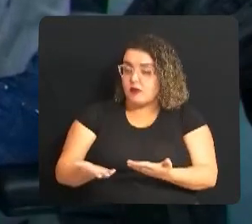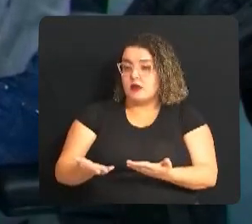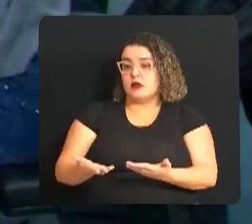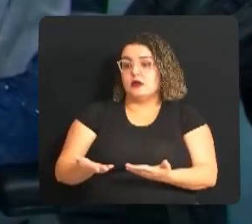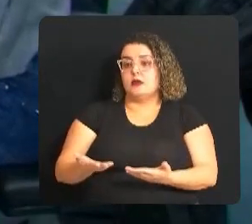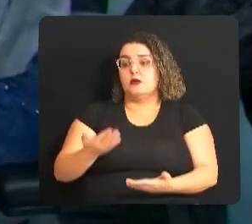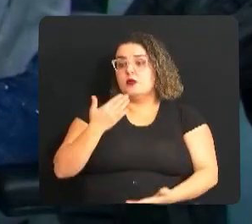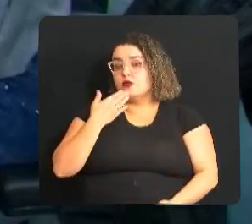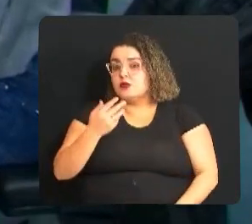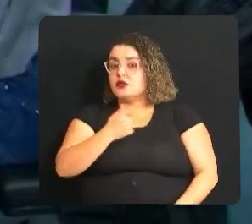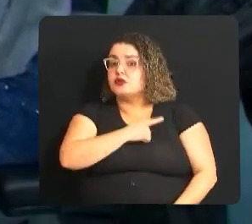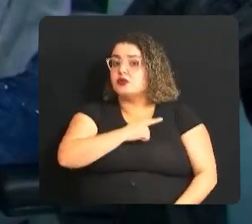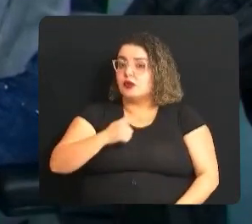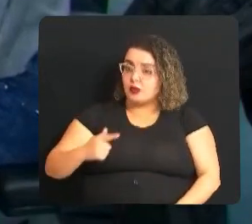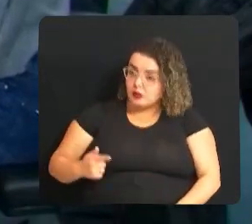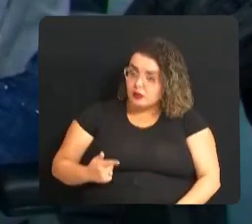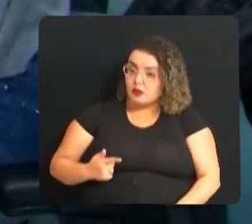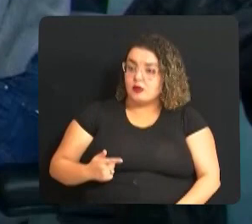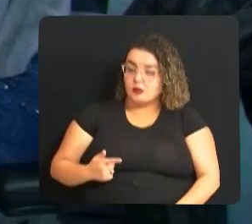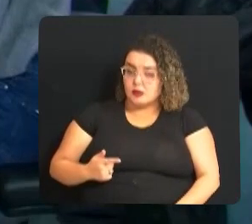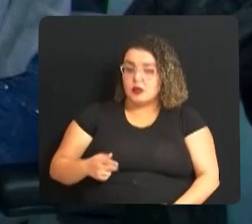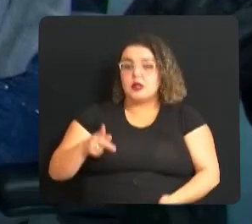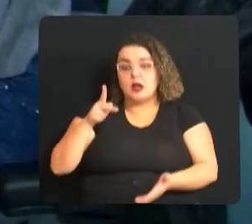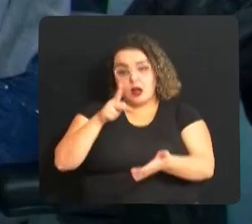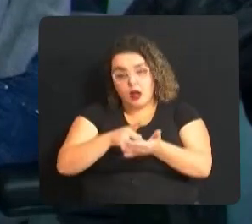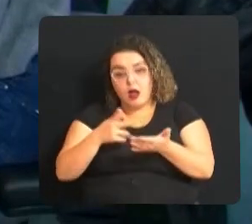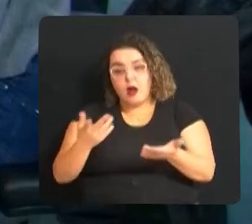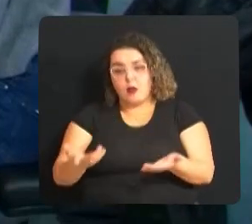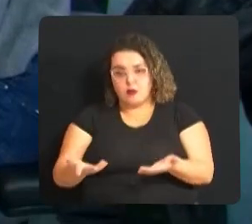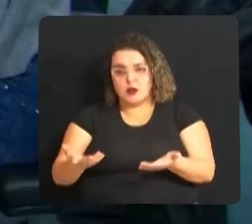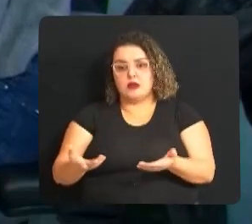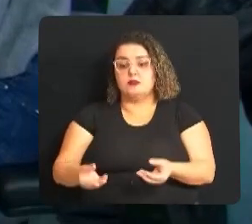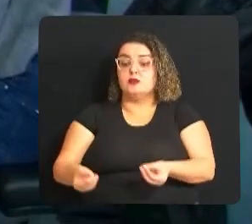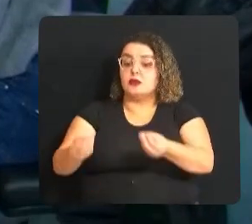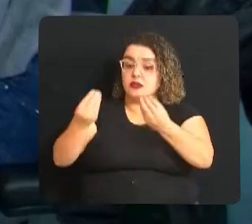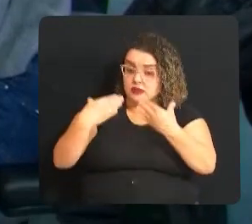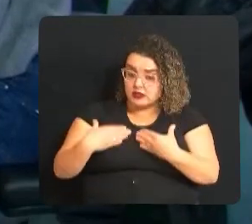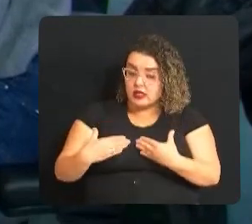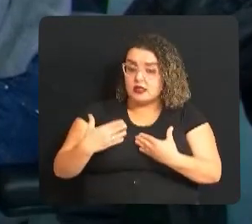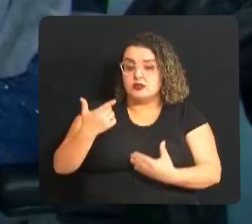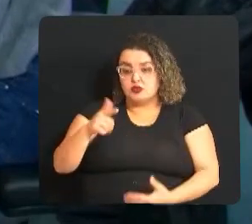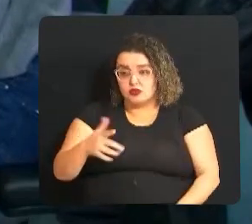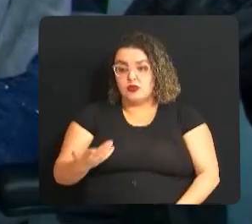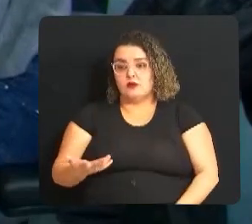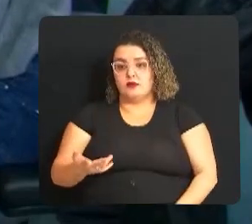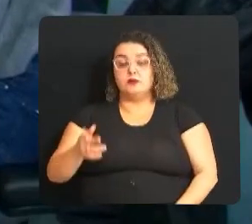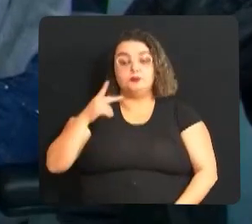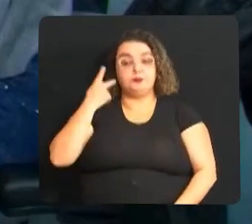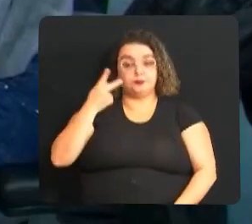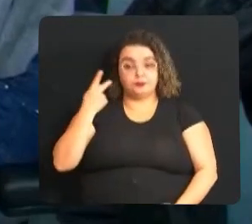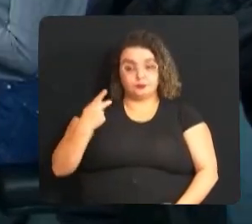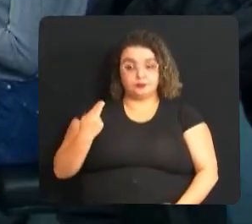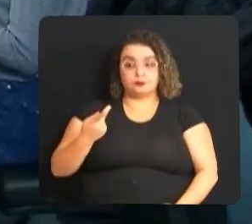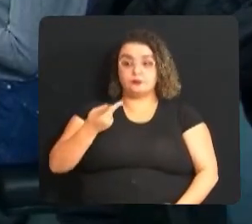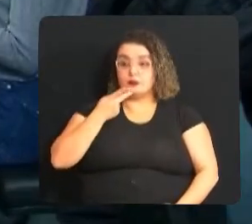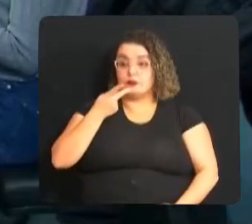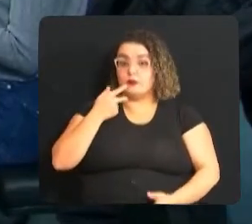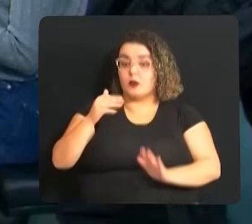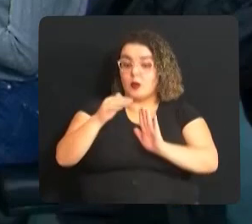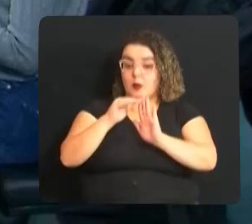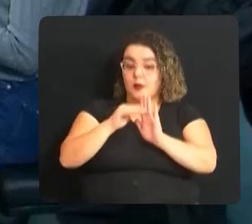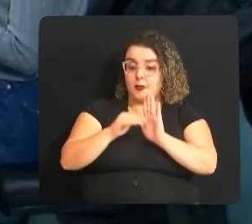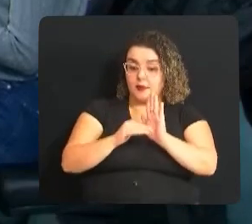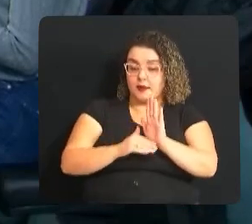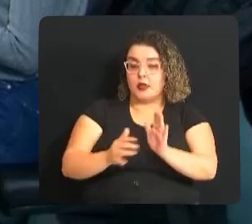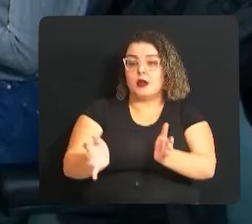convencer, pedir ao governador que realmente nos restabelecesse essa situação. O parlamentar